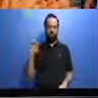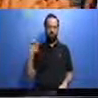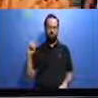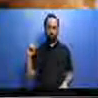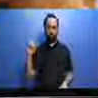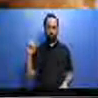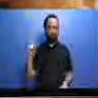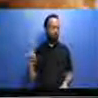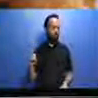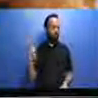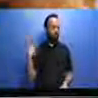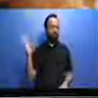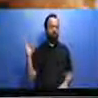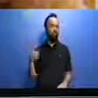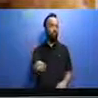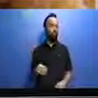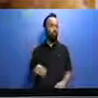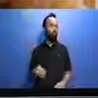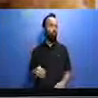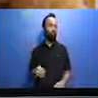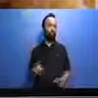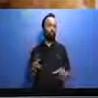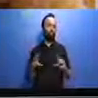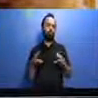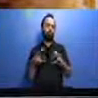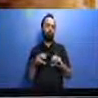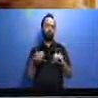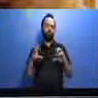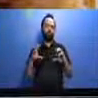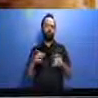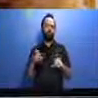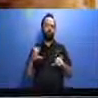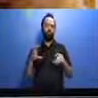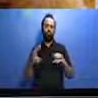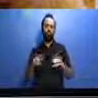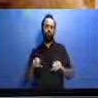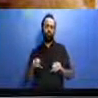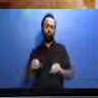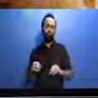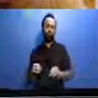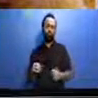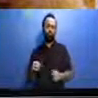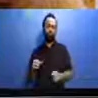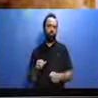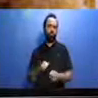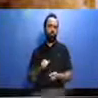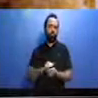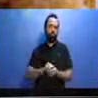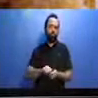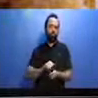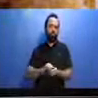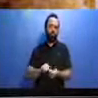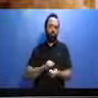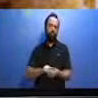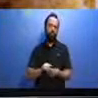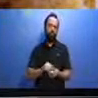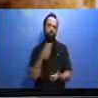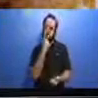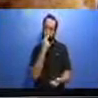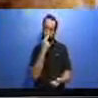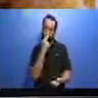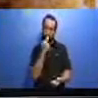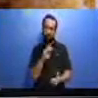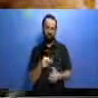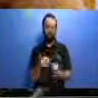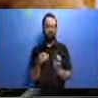representantes. E por que esponja do mar? Por que é uma esponja? Esponja é algo utilizado para lavar uma outra coisa. Algumas esponjas do mar têm um